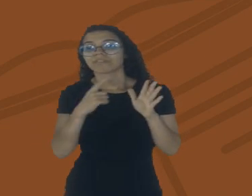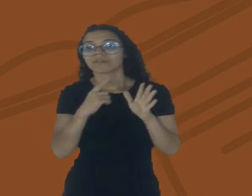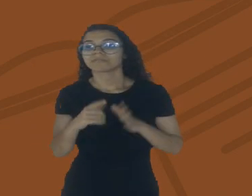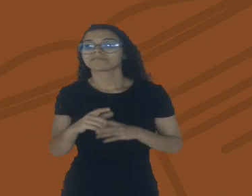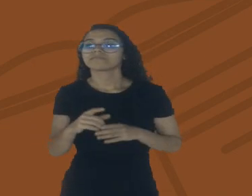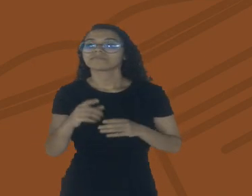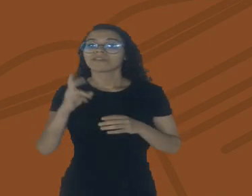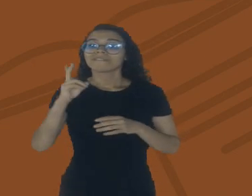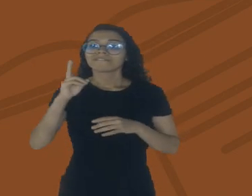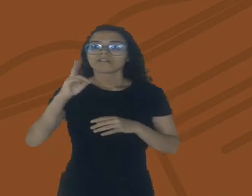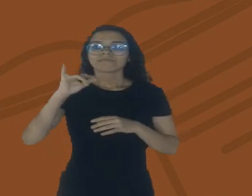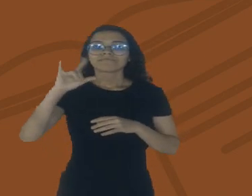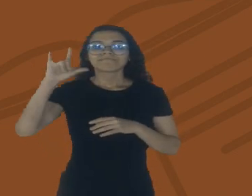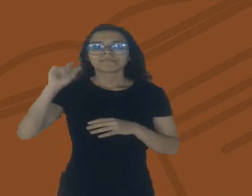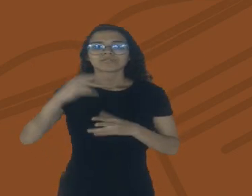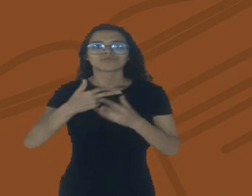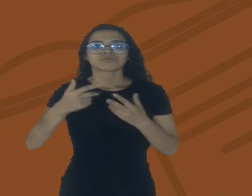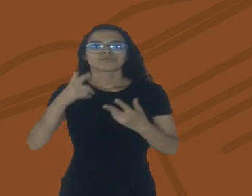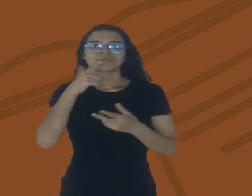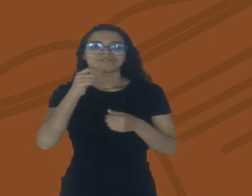atrapalham o nosso rendimento no dia a dia.